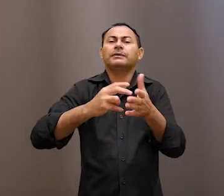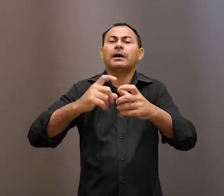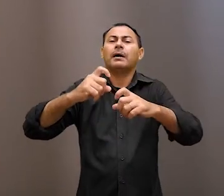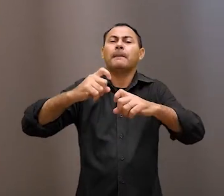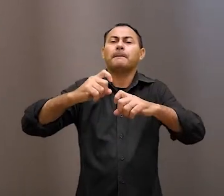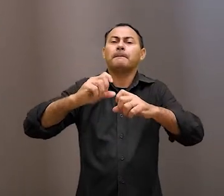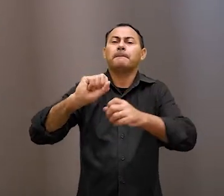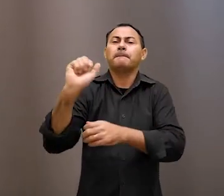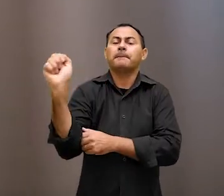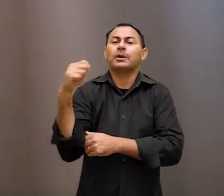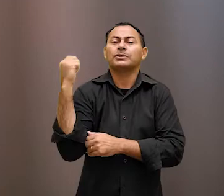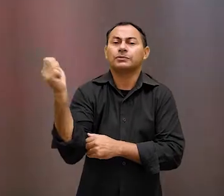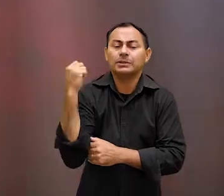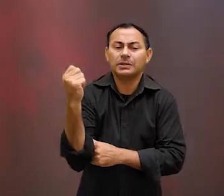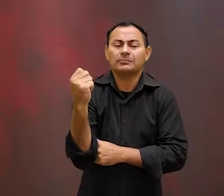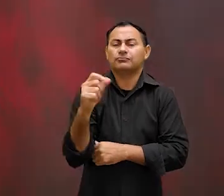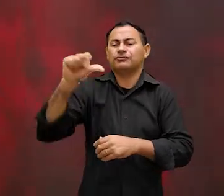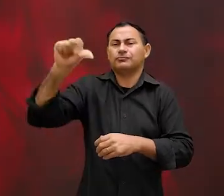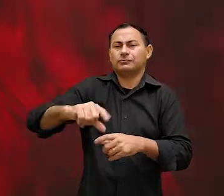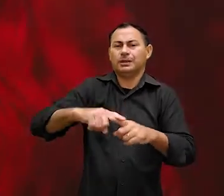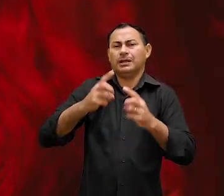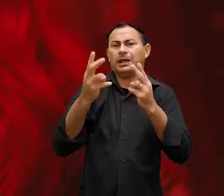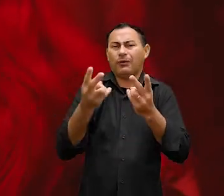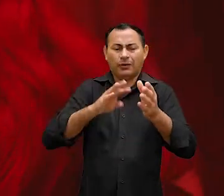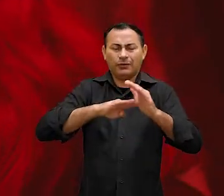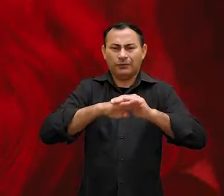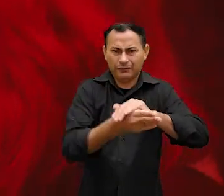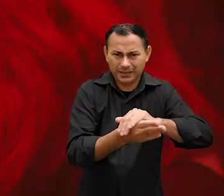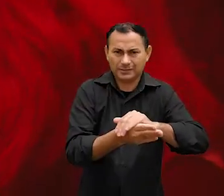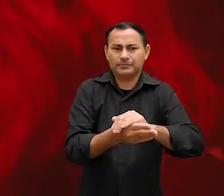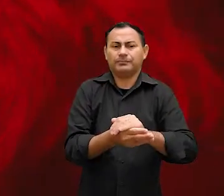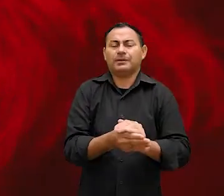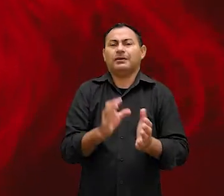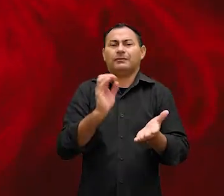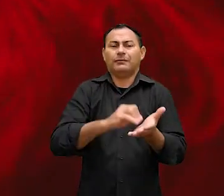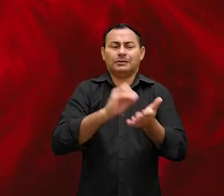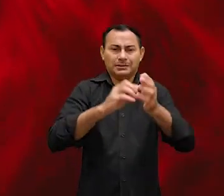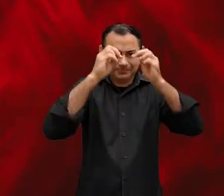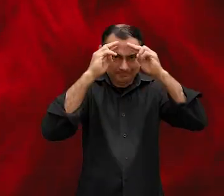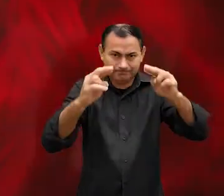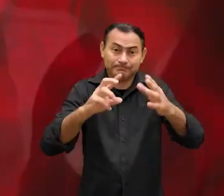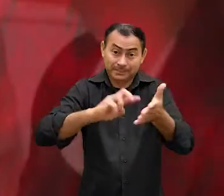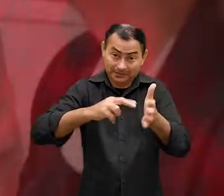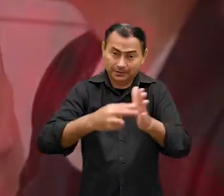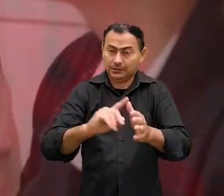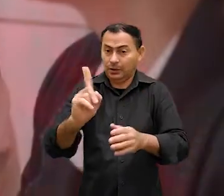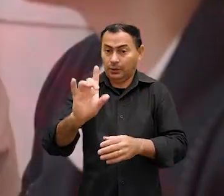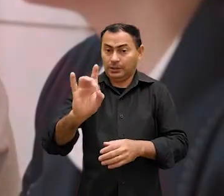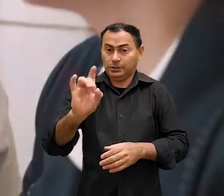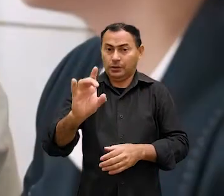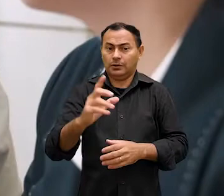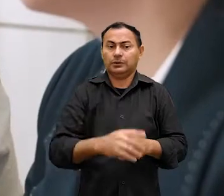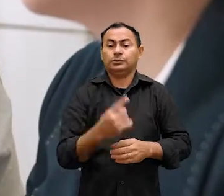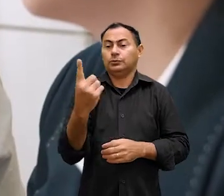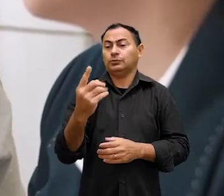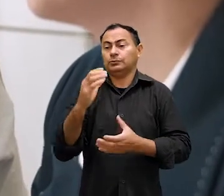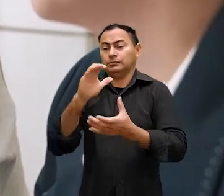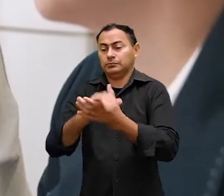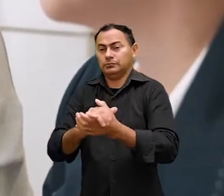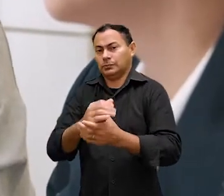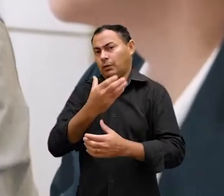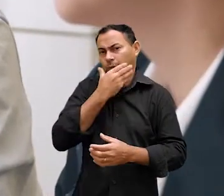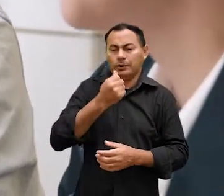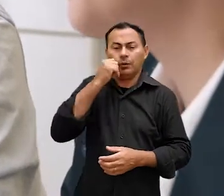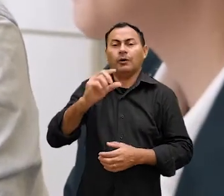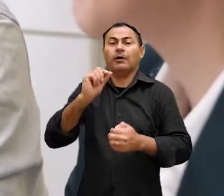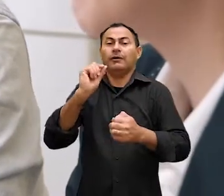prostituição, devassidão, como se fosse um vício em imoralidade. Não é apenas o caso de um dos cônjuges que